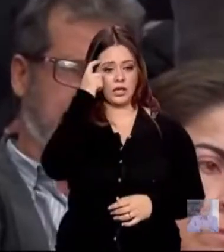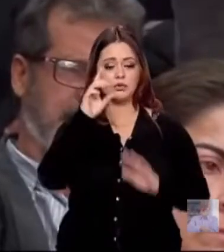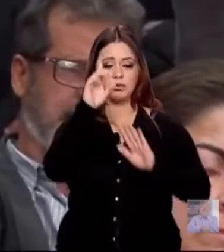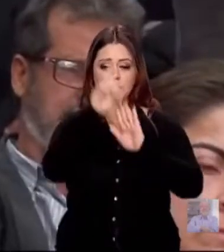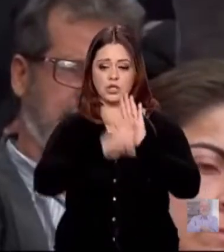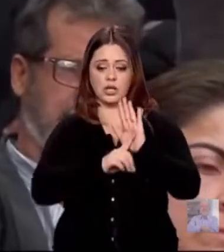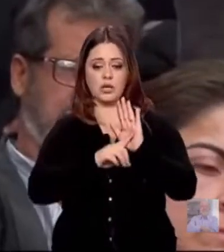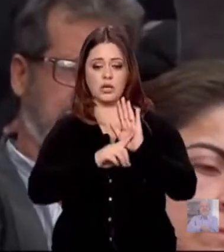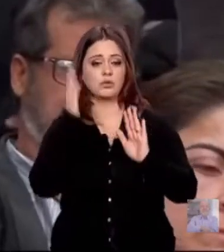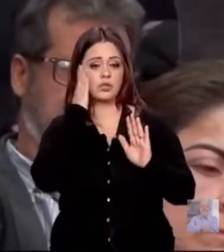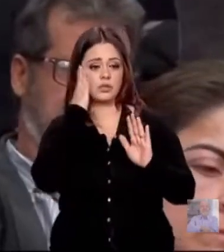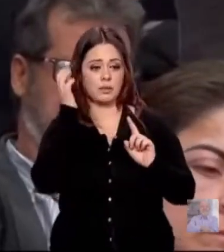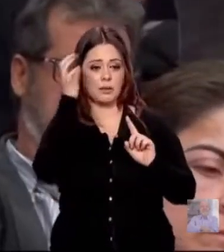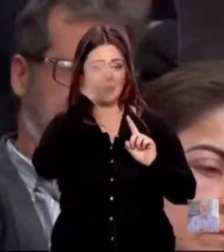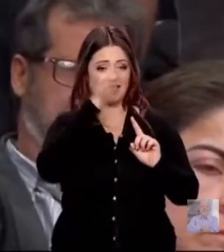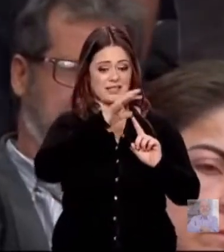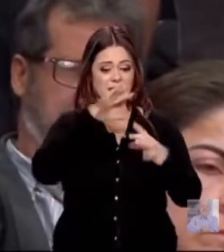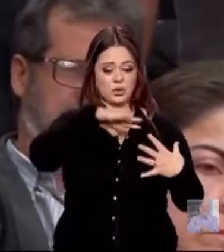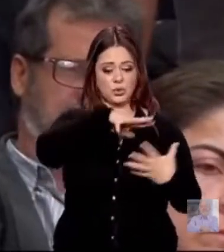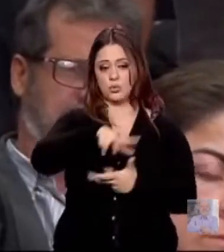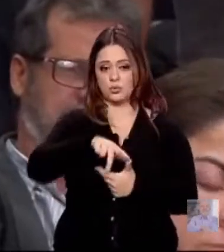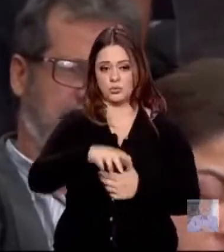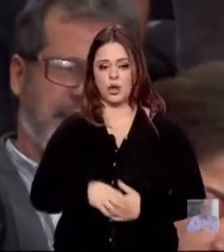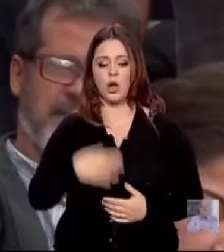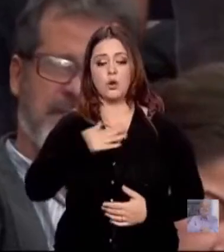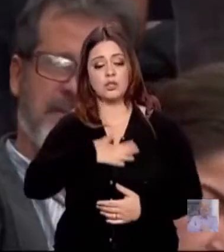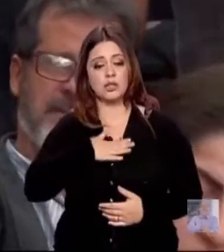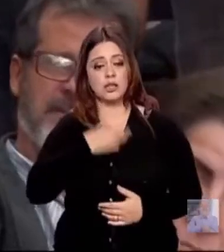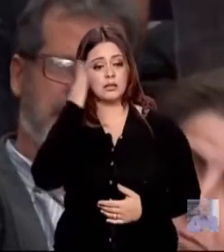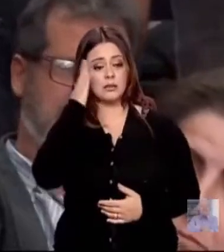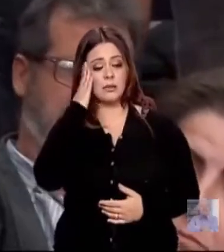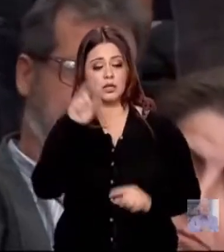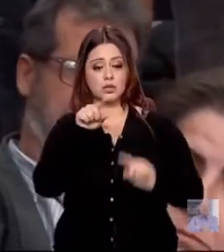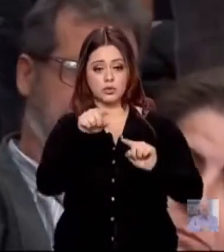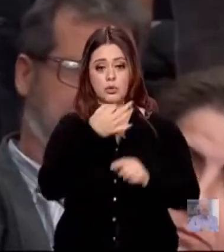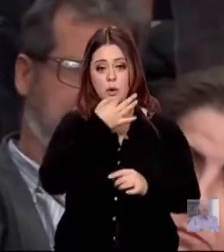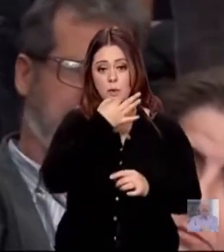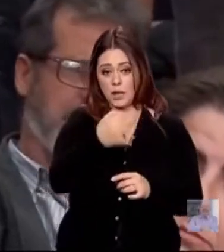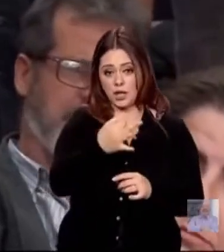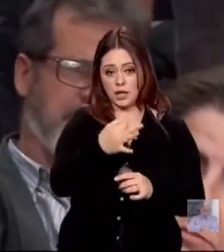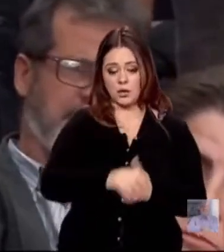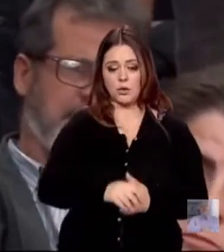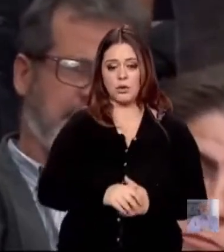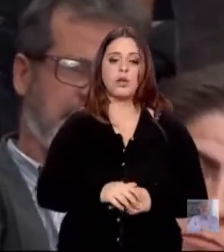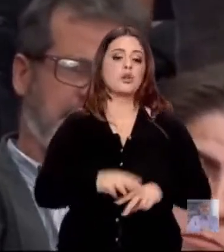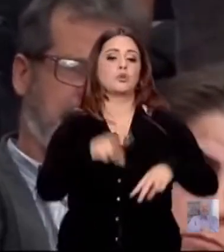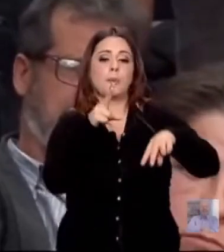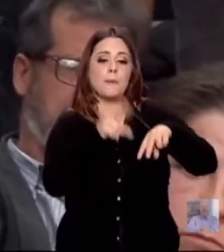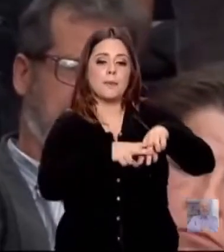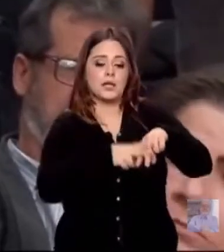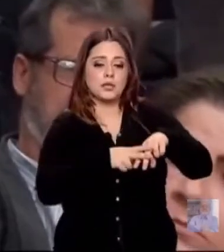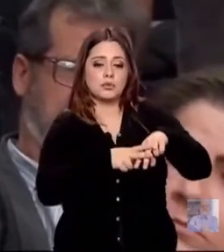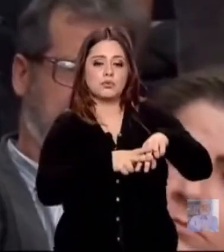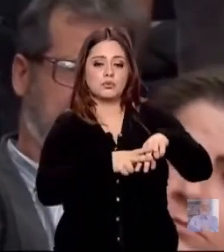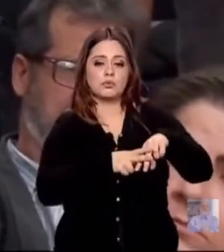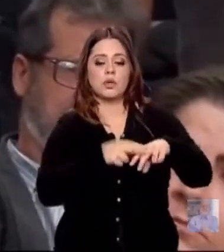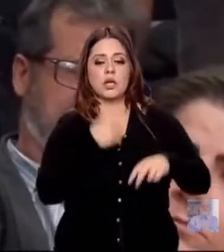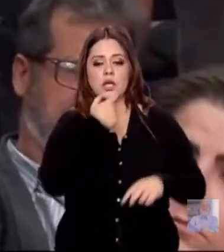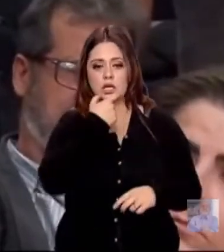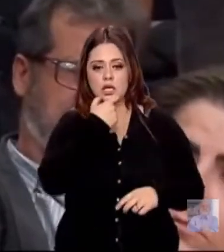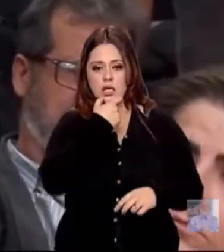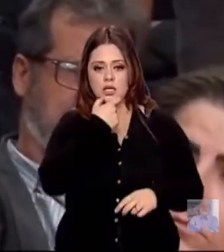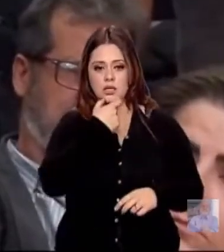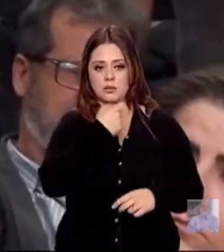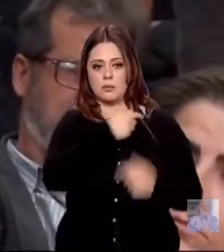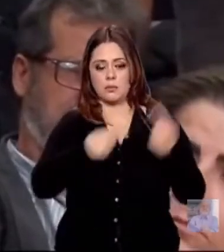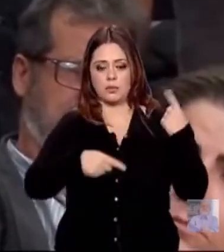saber está ameaçado globalmente eu gostaria de saber qual é a sua opinião a respeito do preso político inglês da Inglaterra